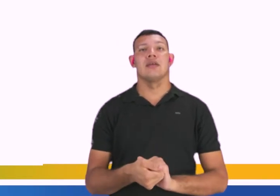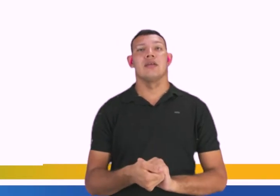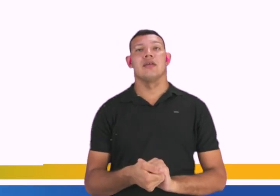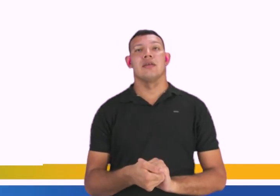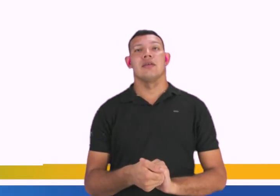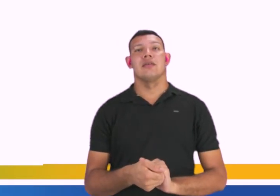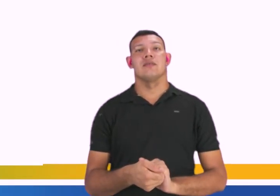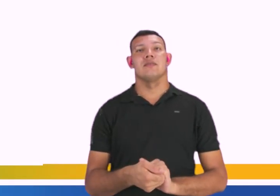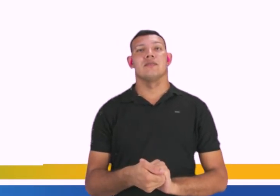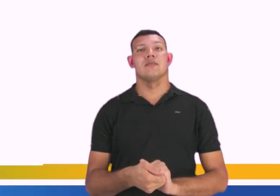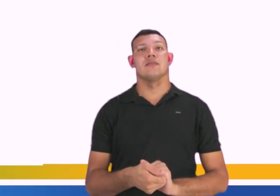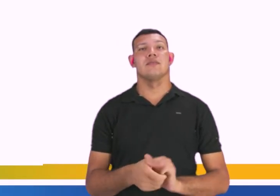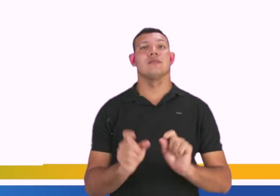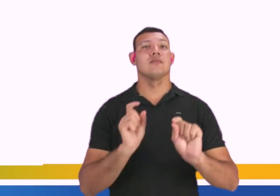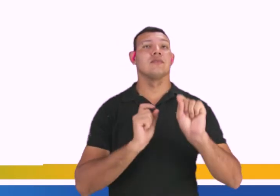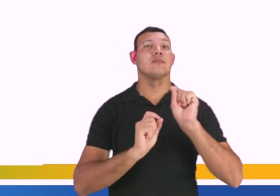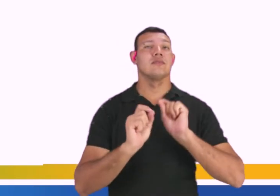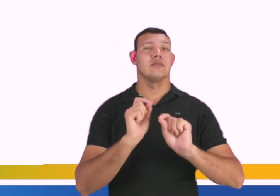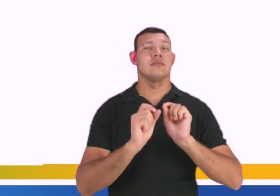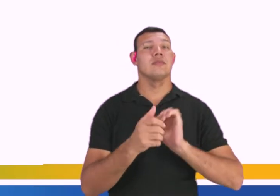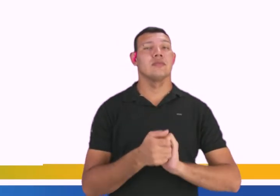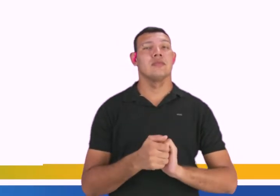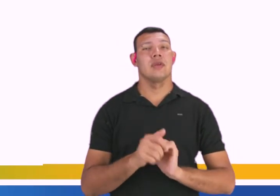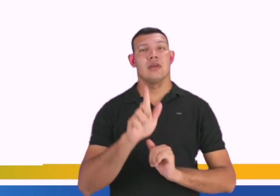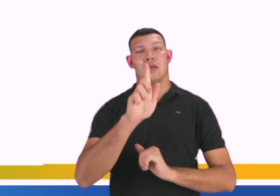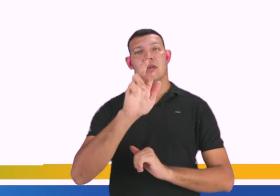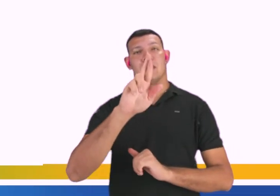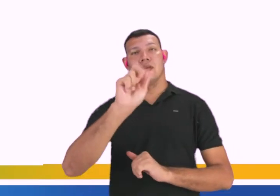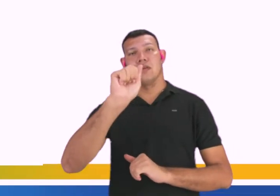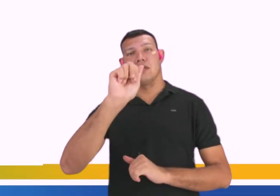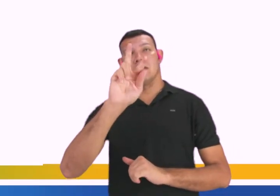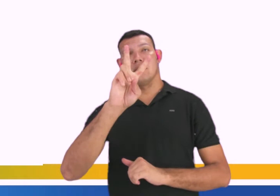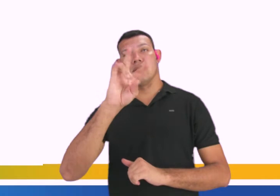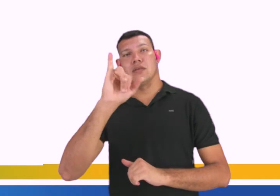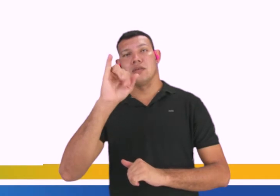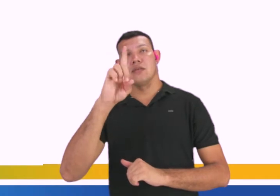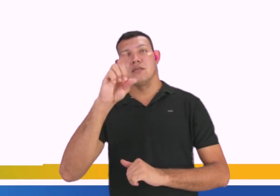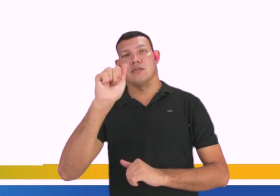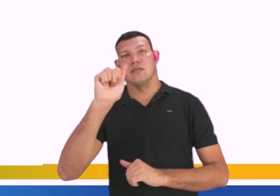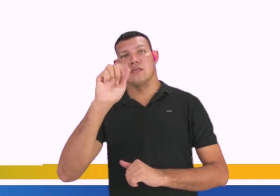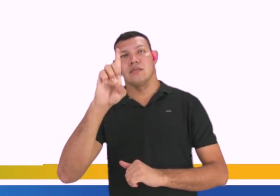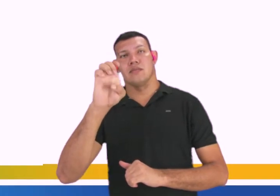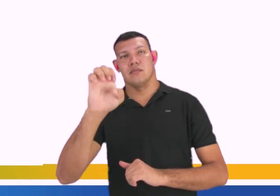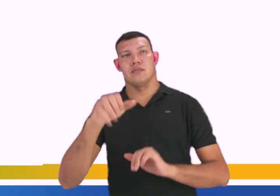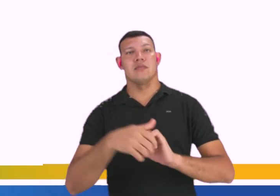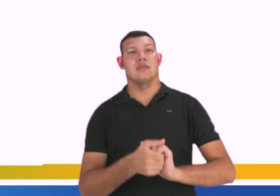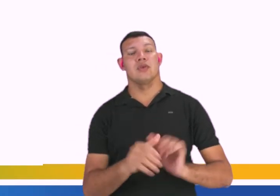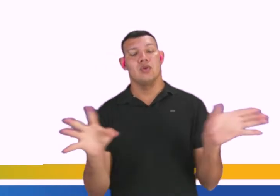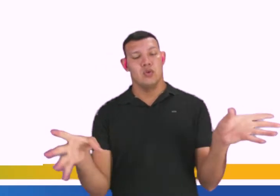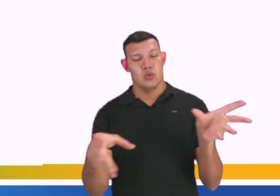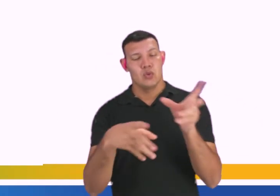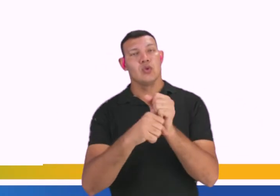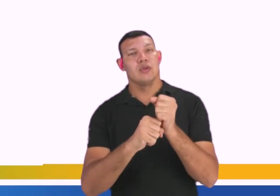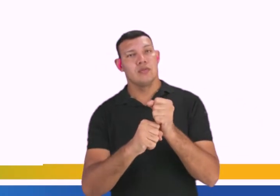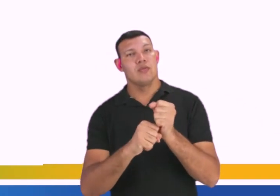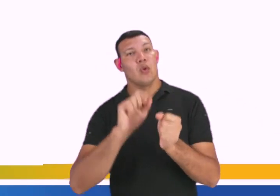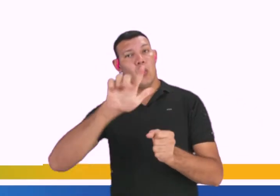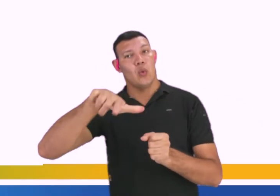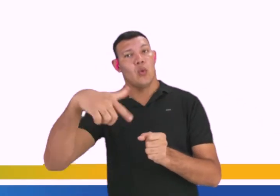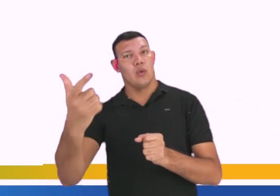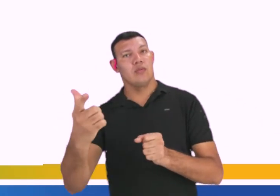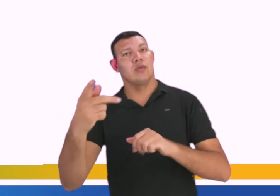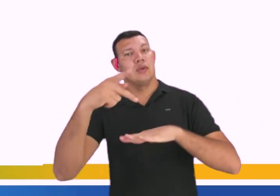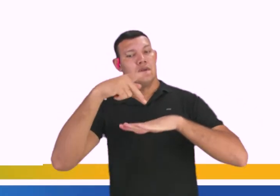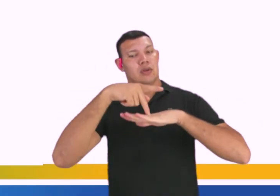vai relacionar, se tu verificar na equação, tem duas pressões. Ele vai somar as características que já vimos, mas ele vai somar isso com a outra pressão, que é a